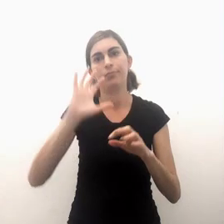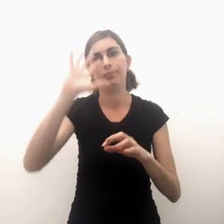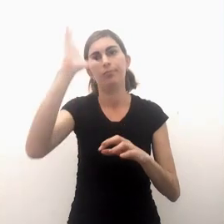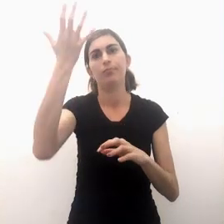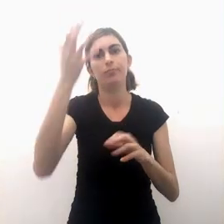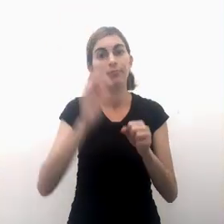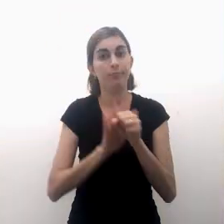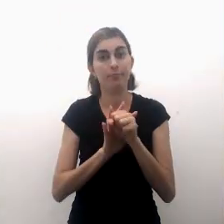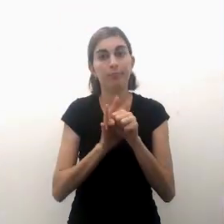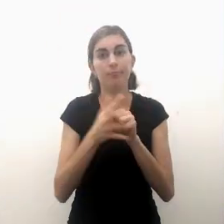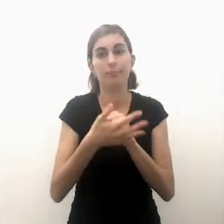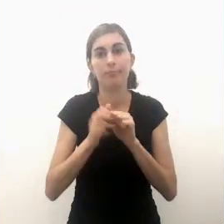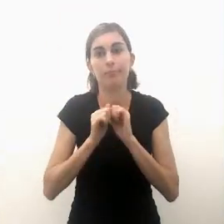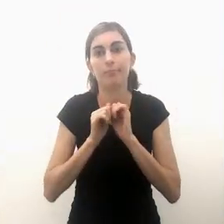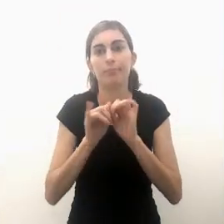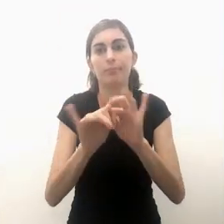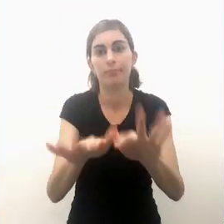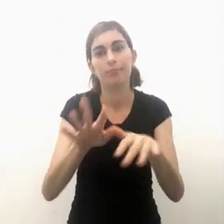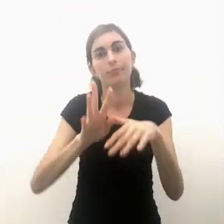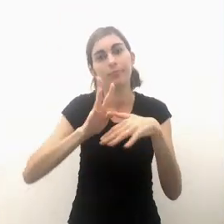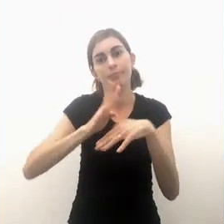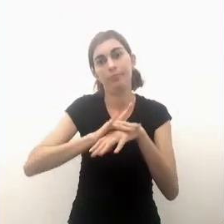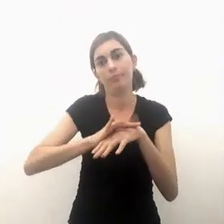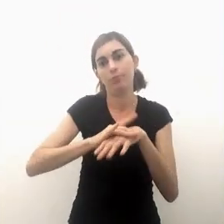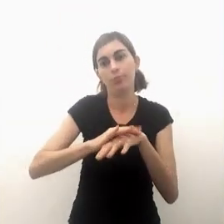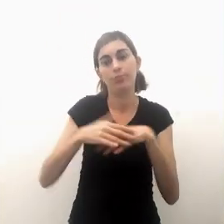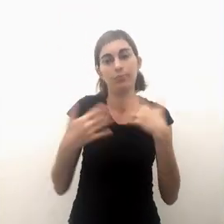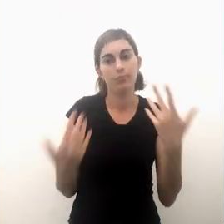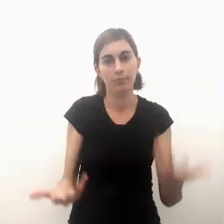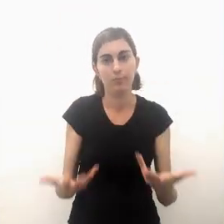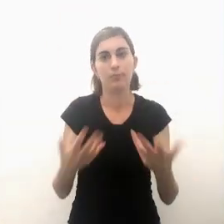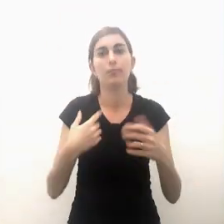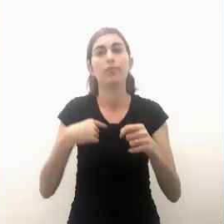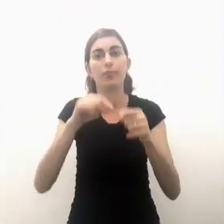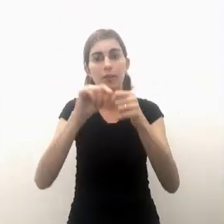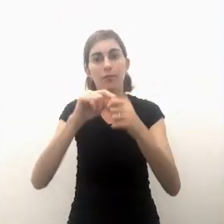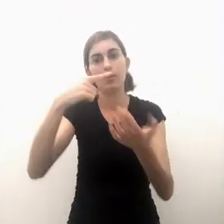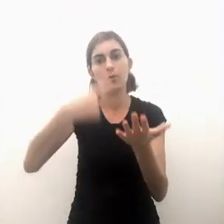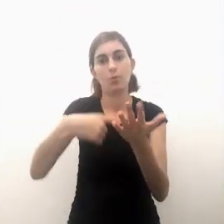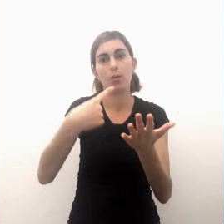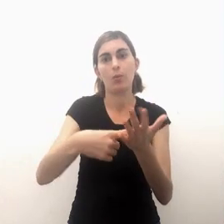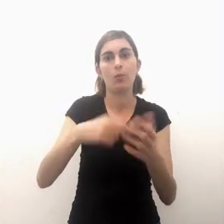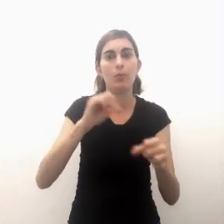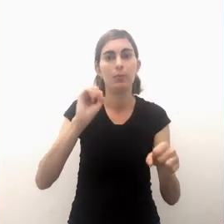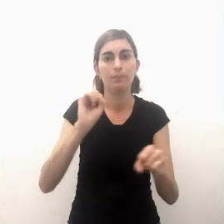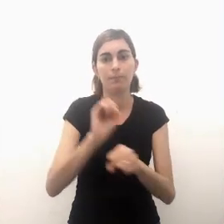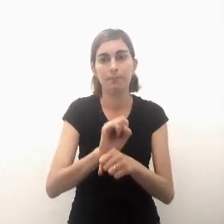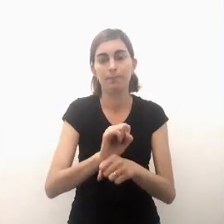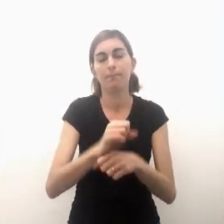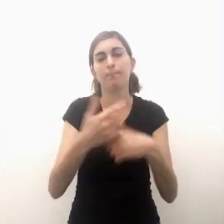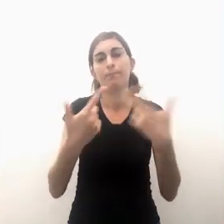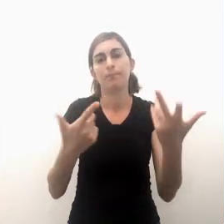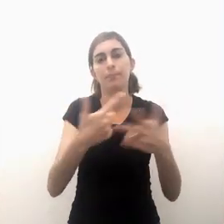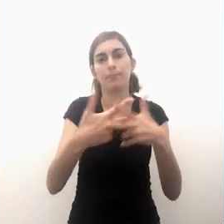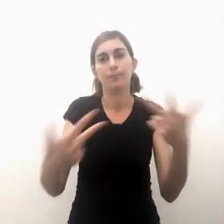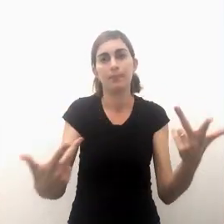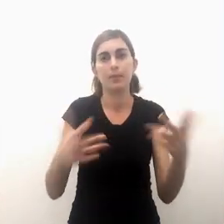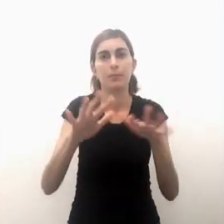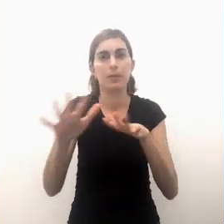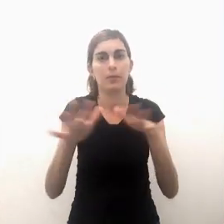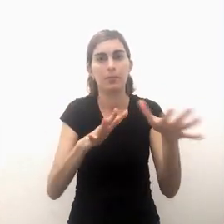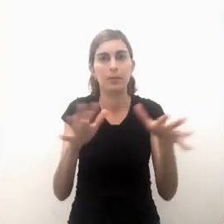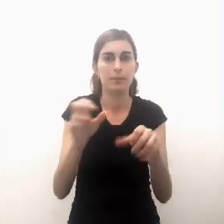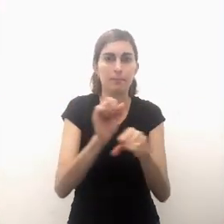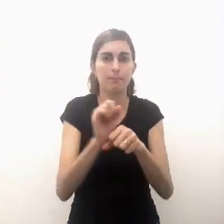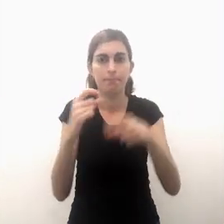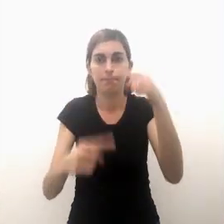esse fenômeno de uma pandemia, tá, gente? Que estamos vivendo, e isso fez com que esse acordo fosse abalado, e atualmente eles